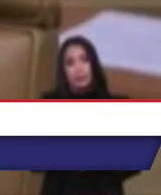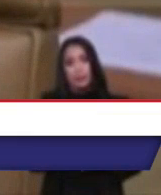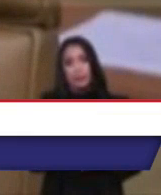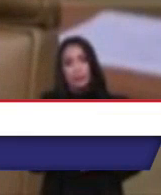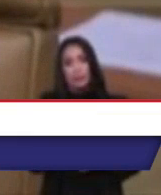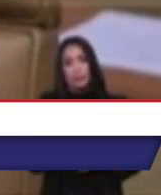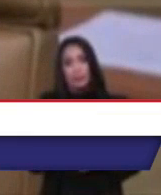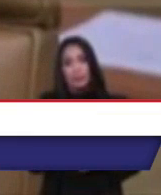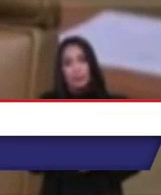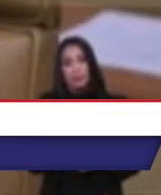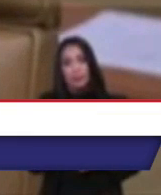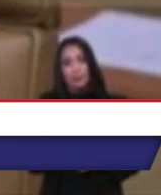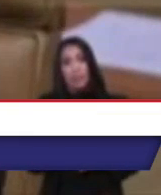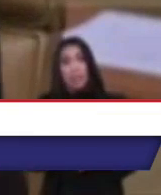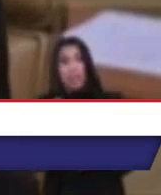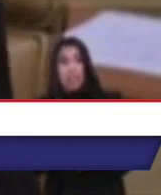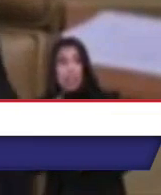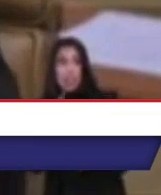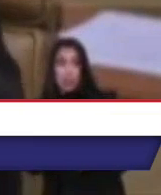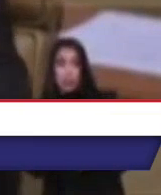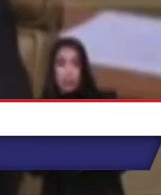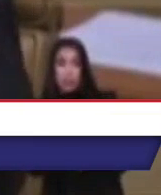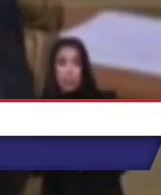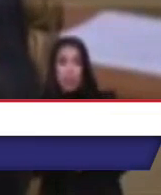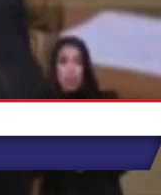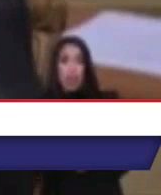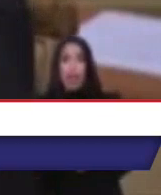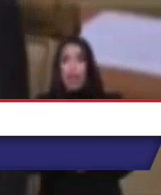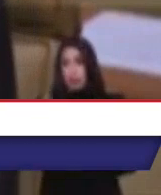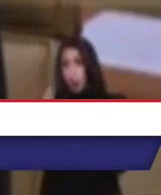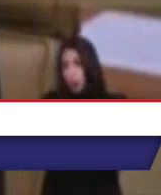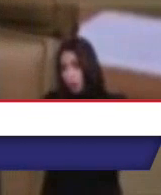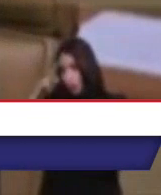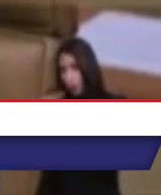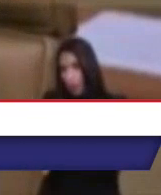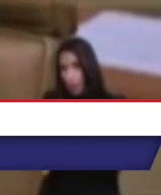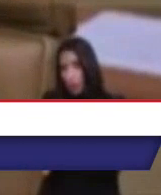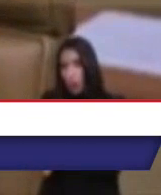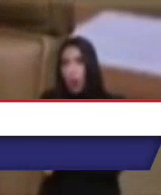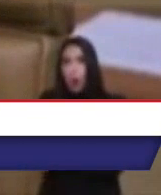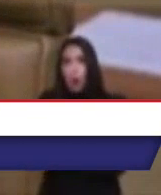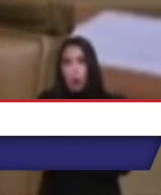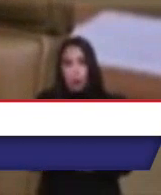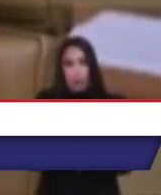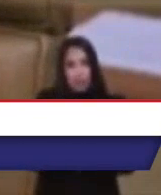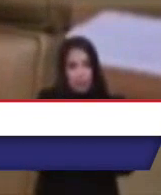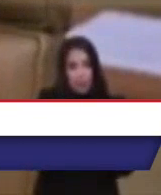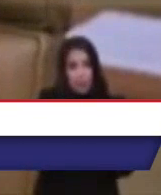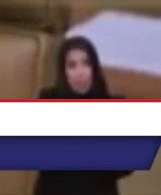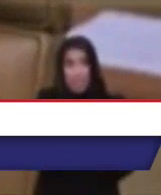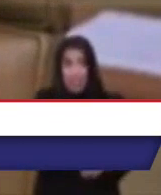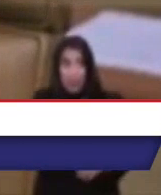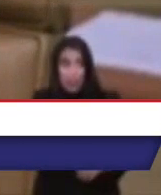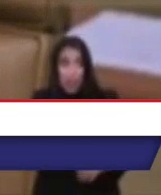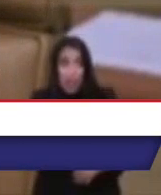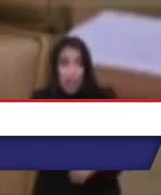se você é um usuário ou traficante se você é analfabeto você vai ser preso